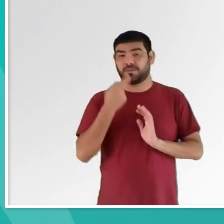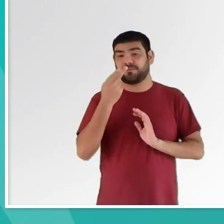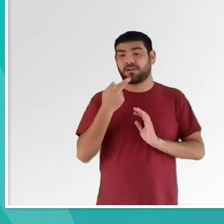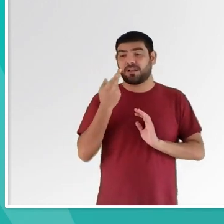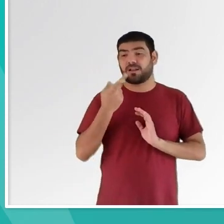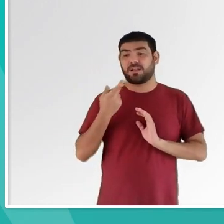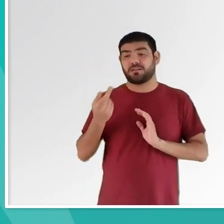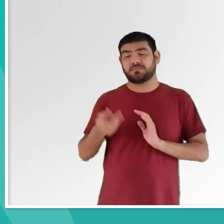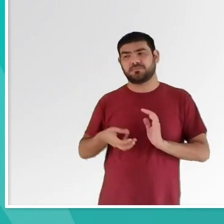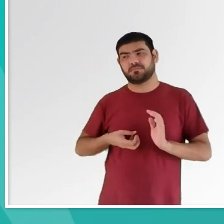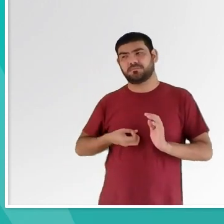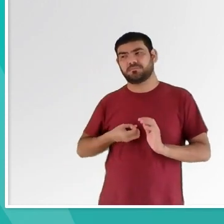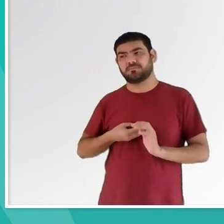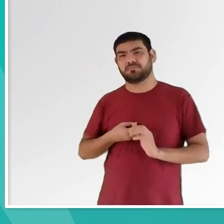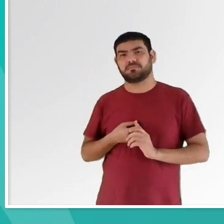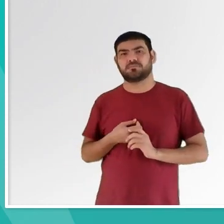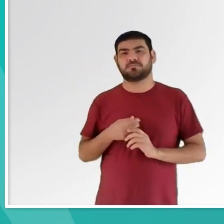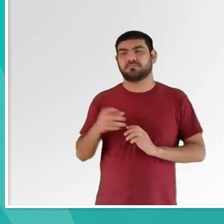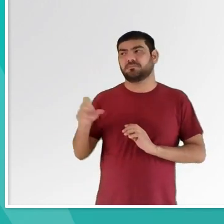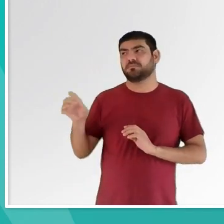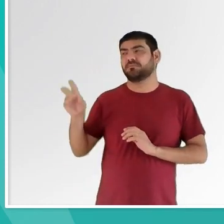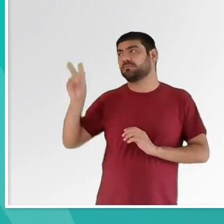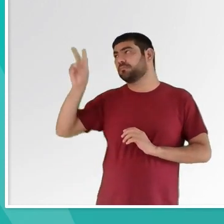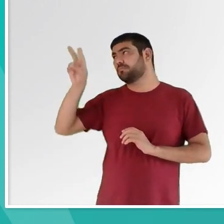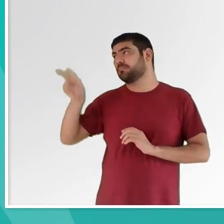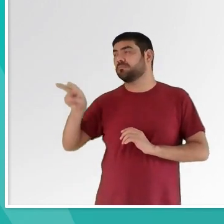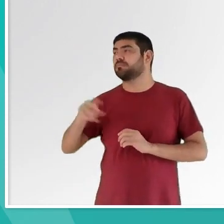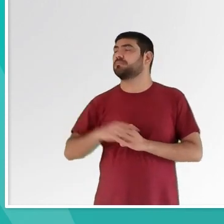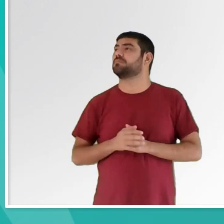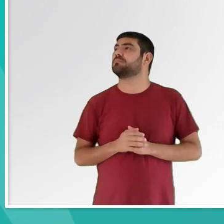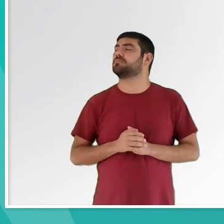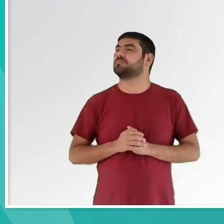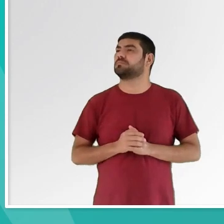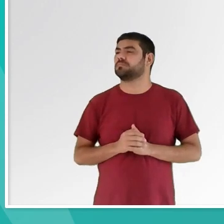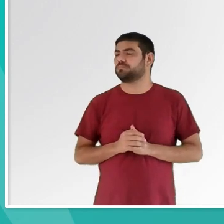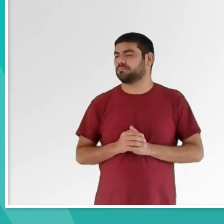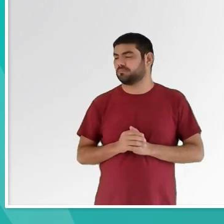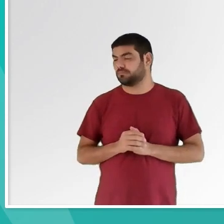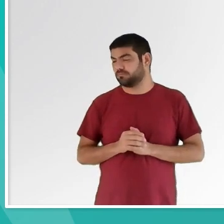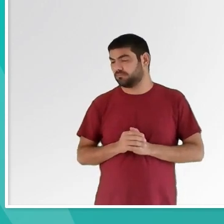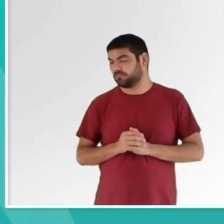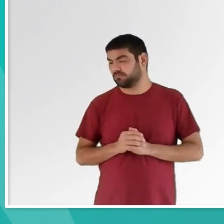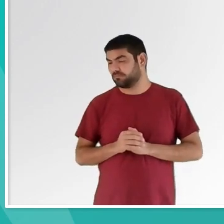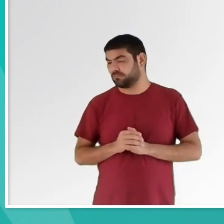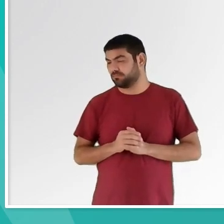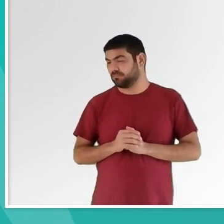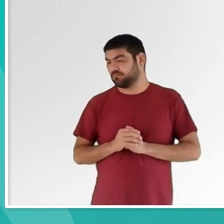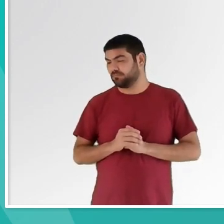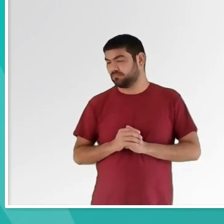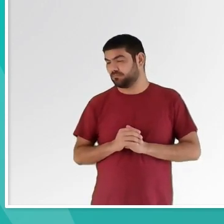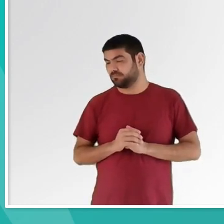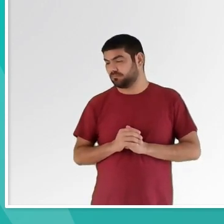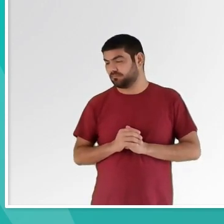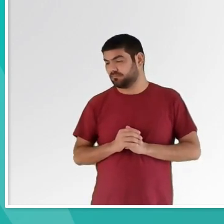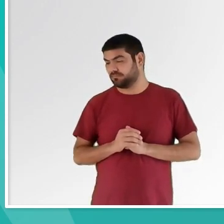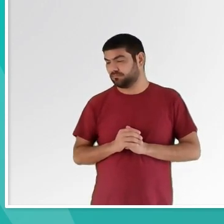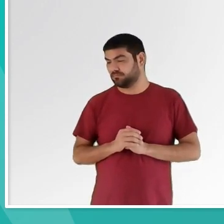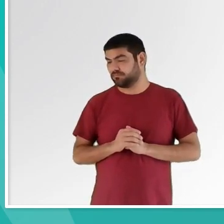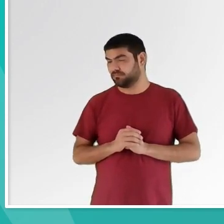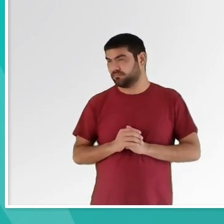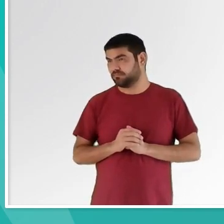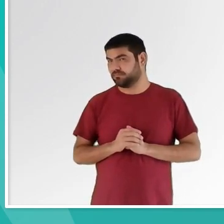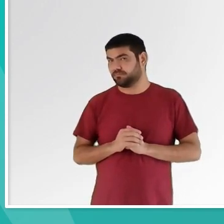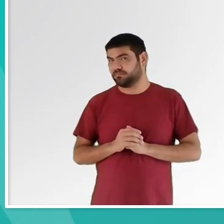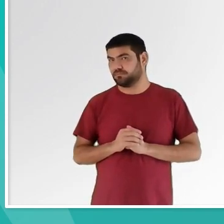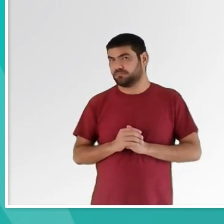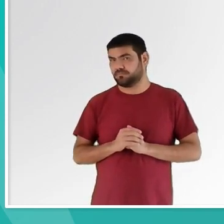fielmente o que está sendo narrado, ou seja, o desenhista tenta buscar ao máximo de perfeição